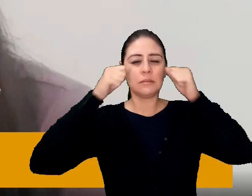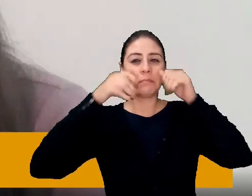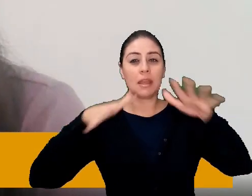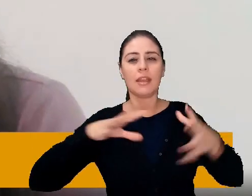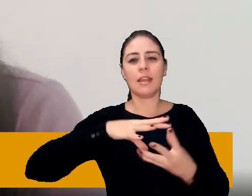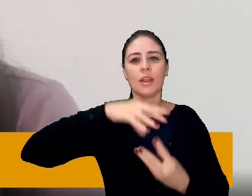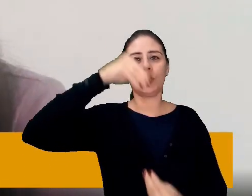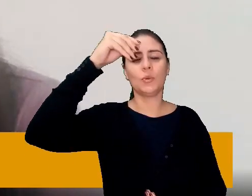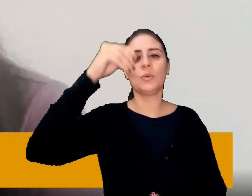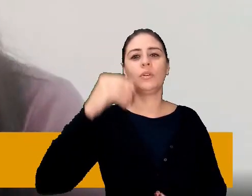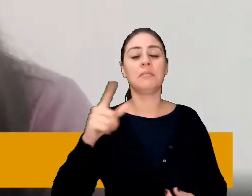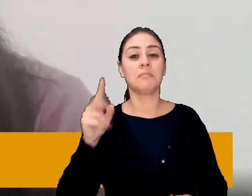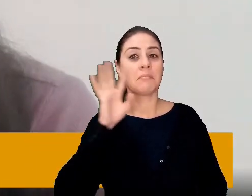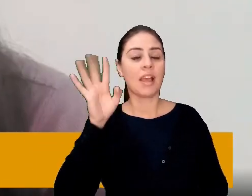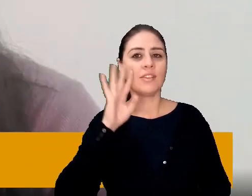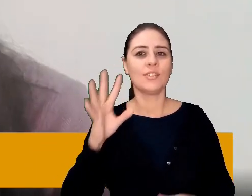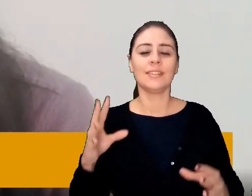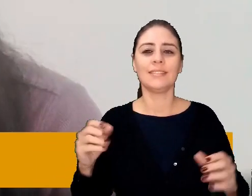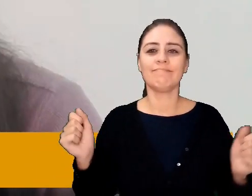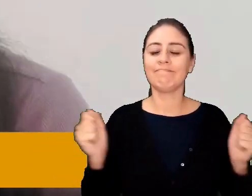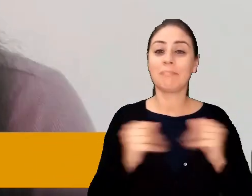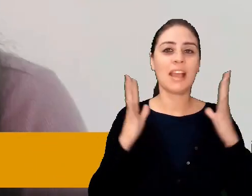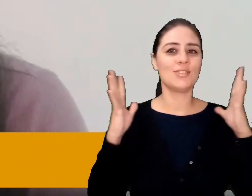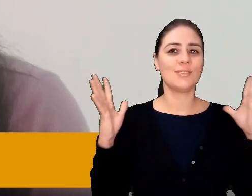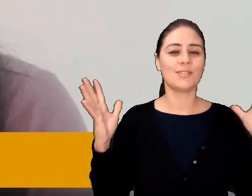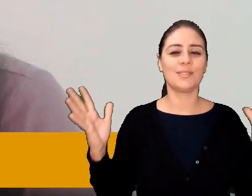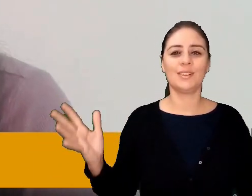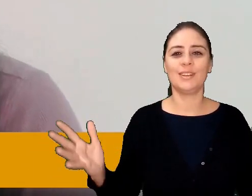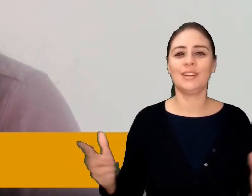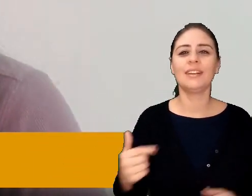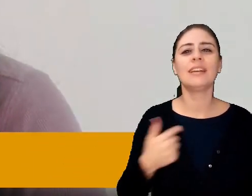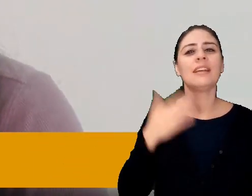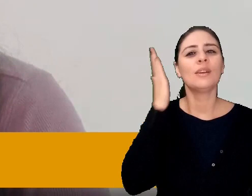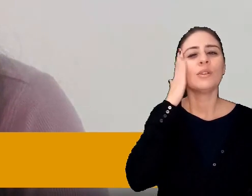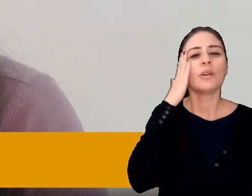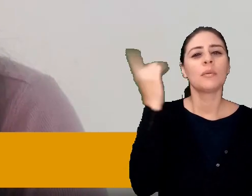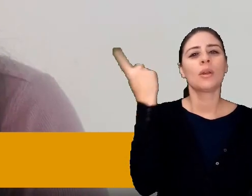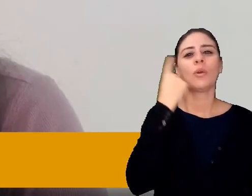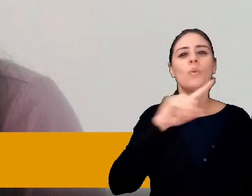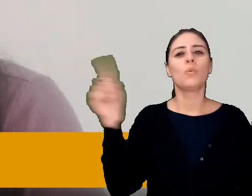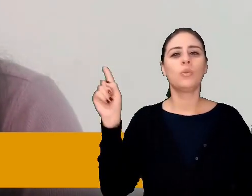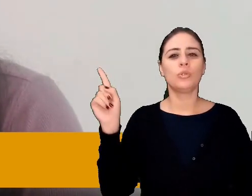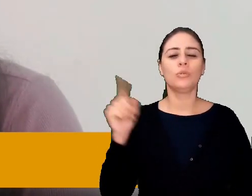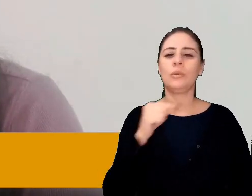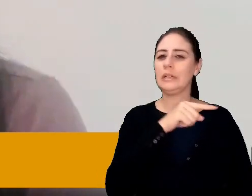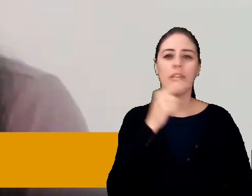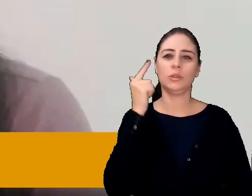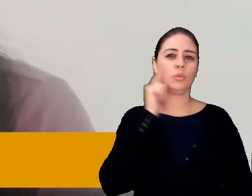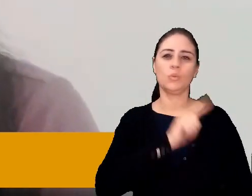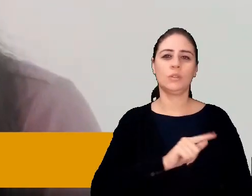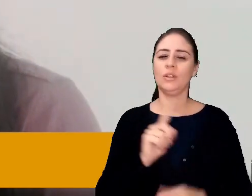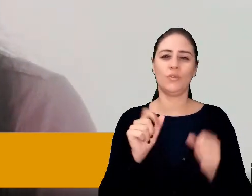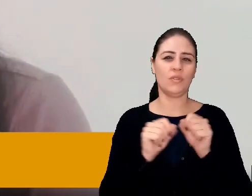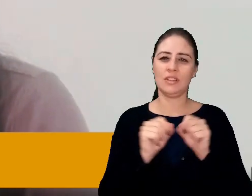espíritos. Eu fico pensando assim, né? Que mágico que não deve ser, né? E eu soube que a último ritual do Kiki eles não